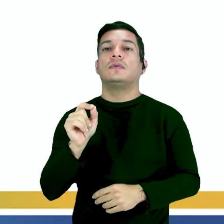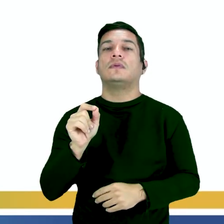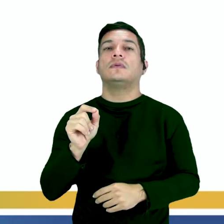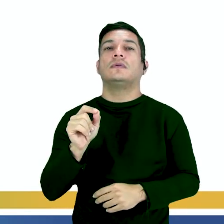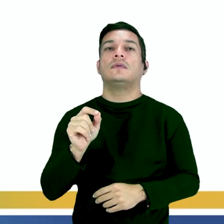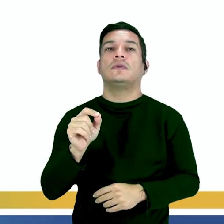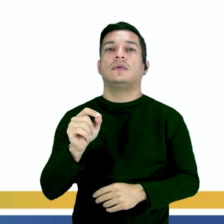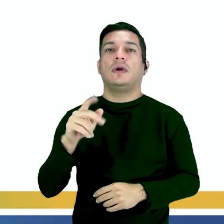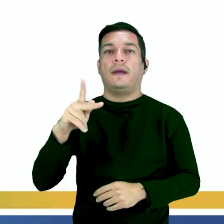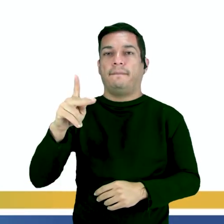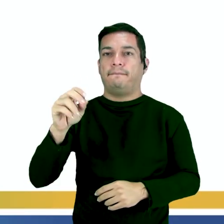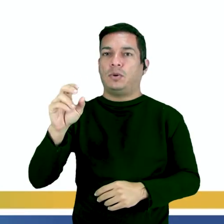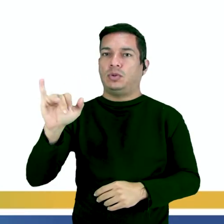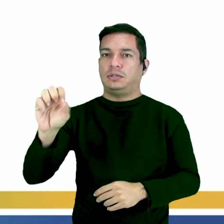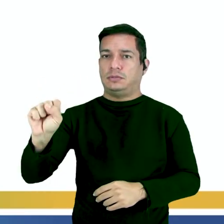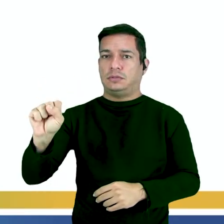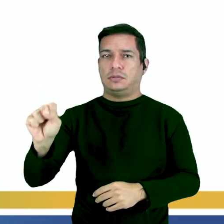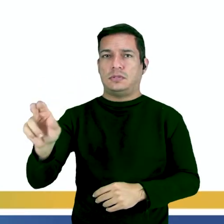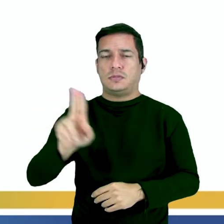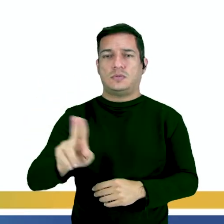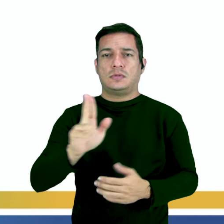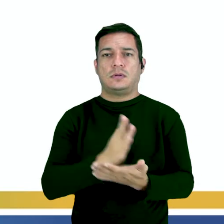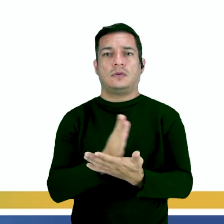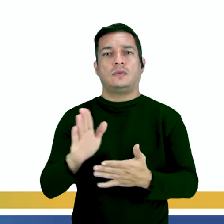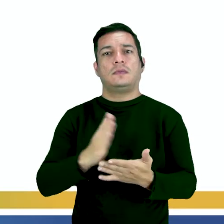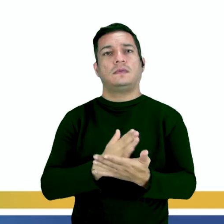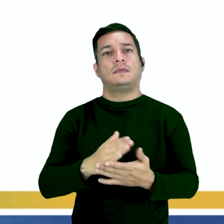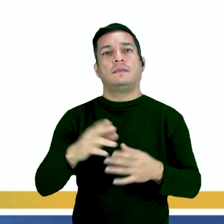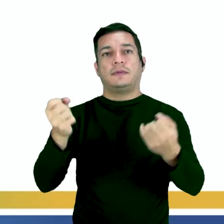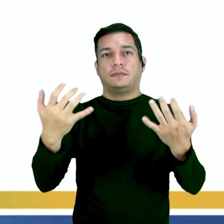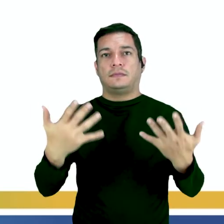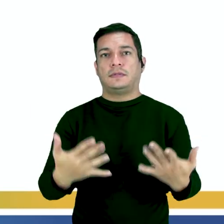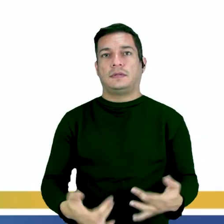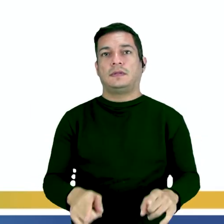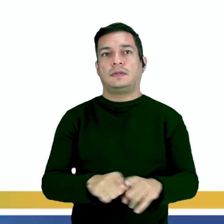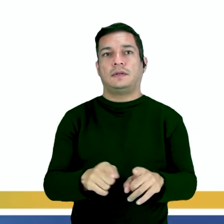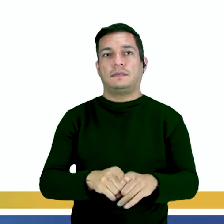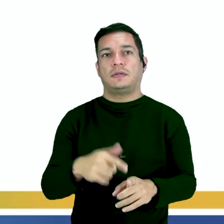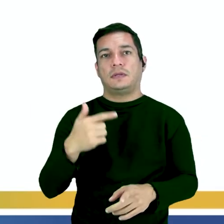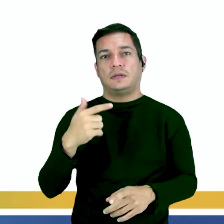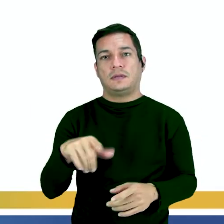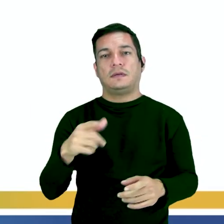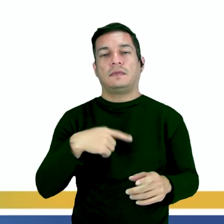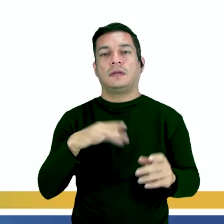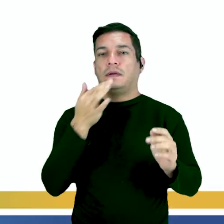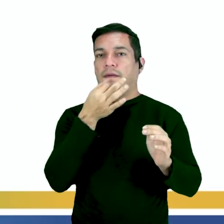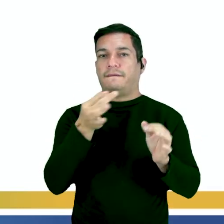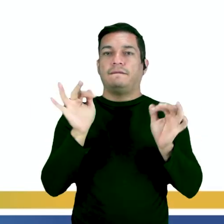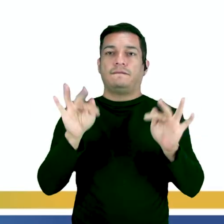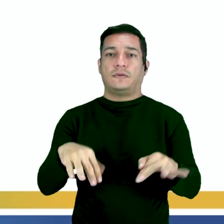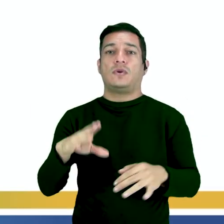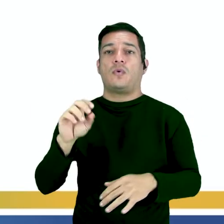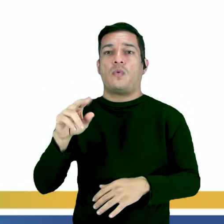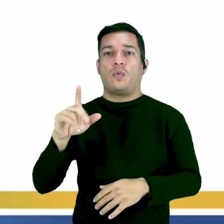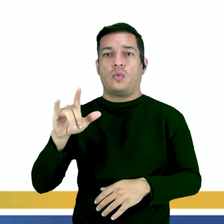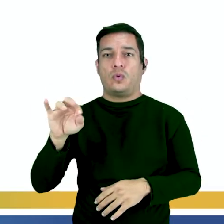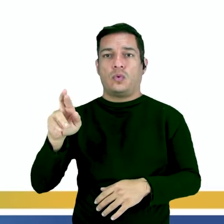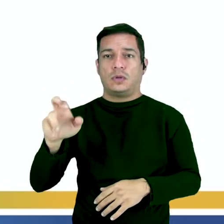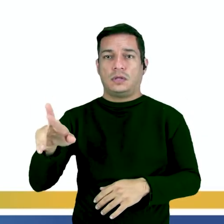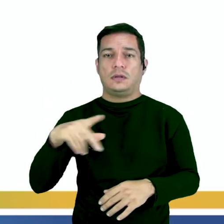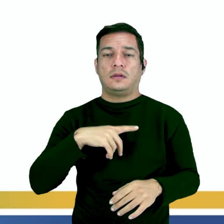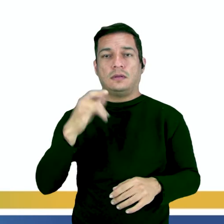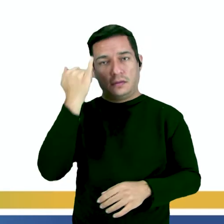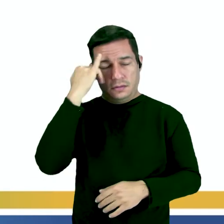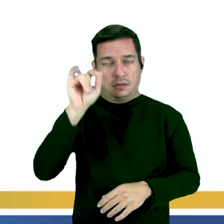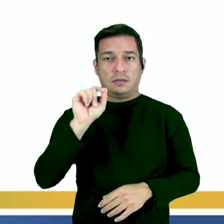conjunção pois, usada algumas vezes para explicar e outras vezes para concluir. Ali, ela está dando ideia